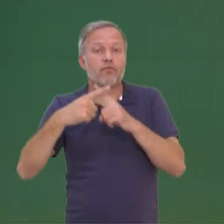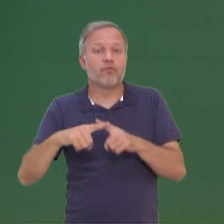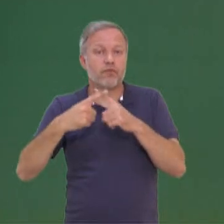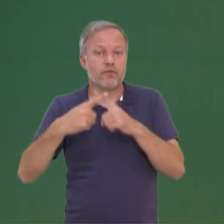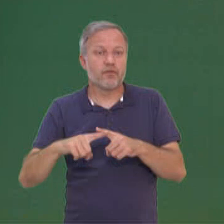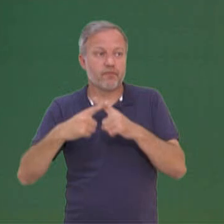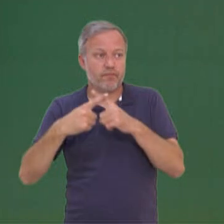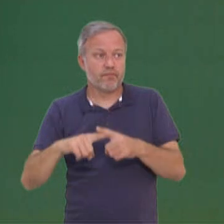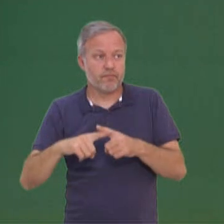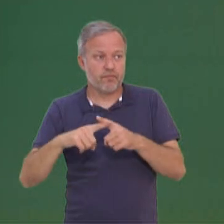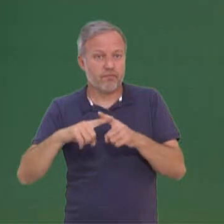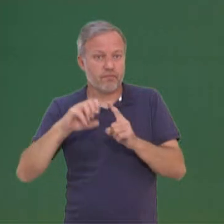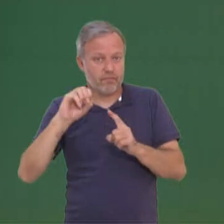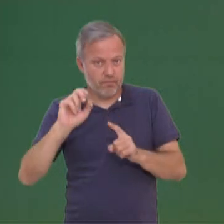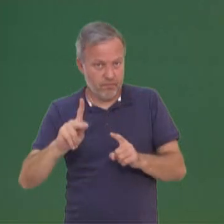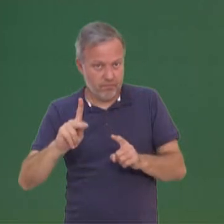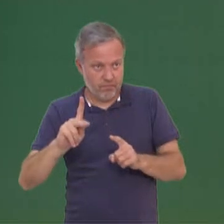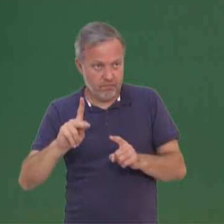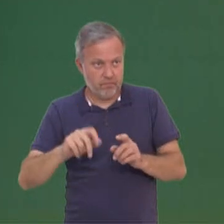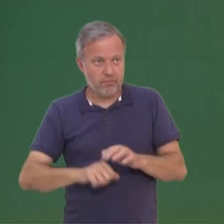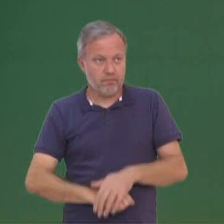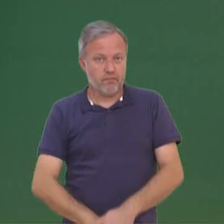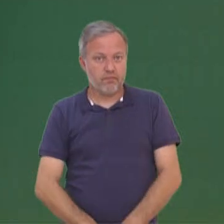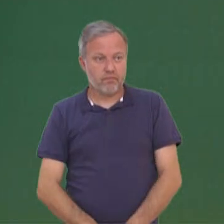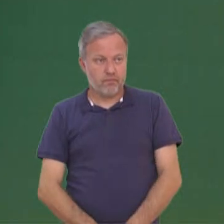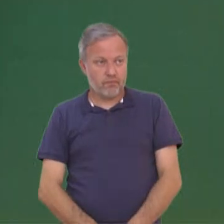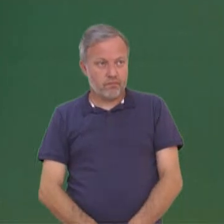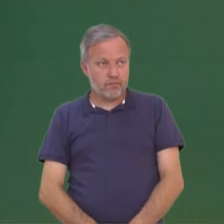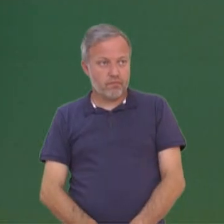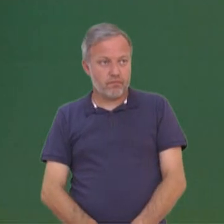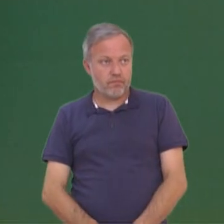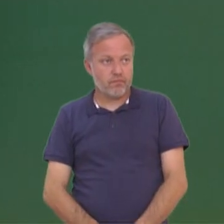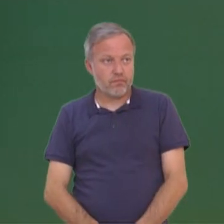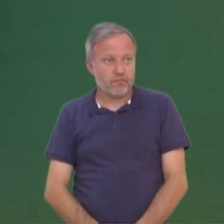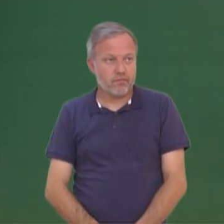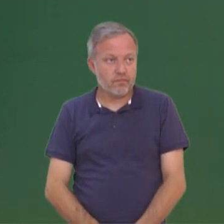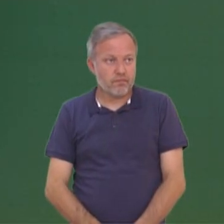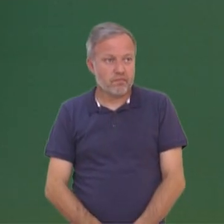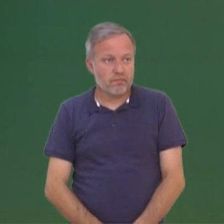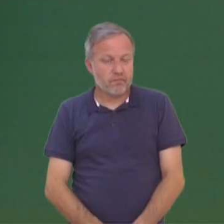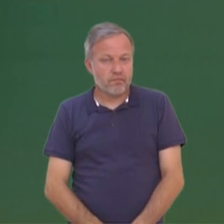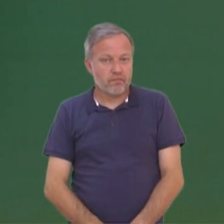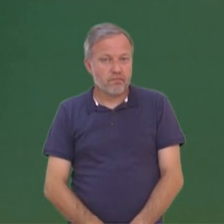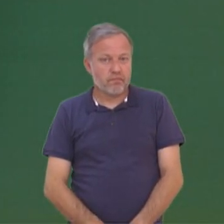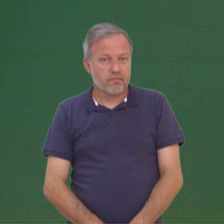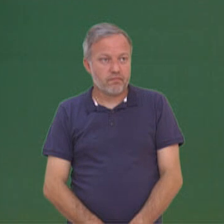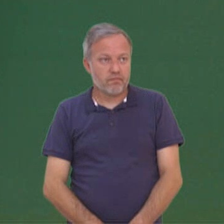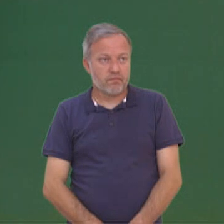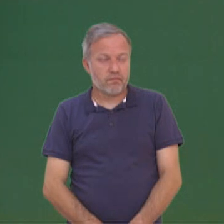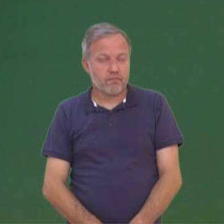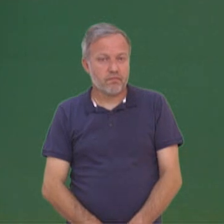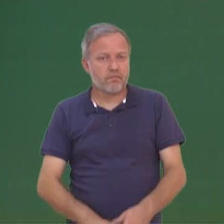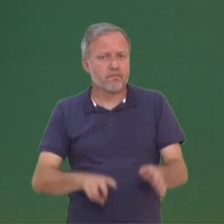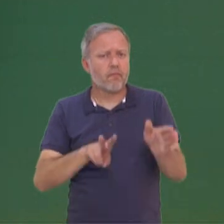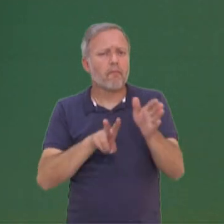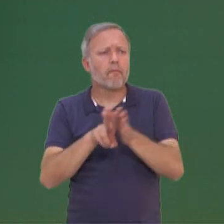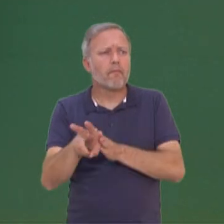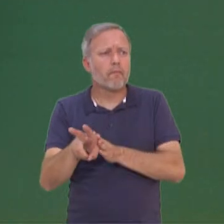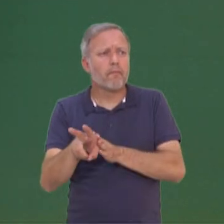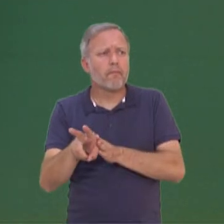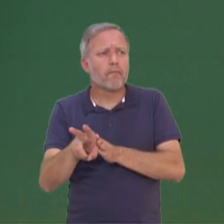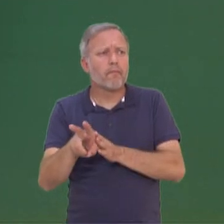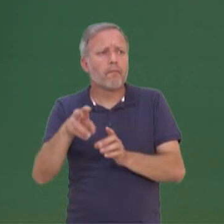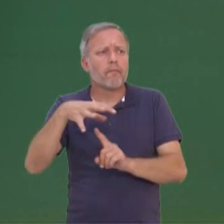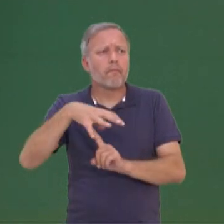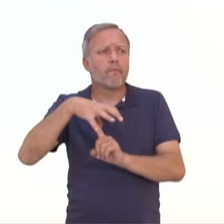errada. Ótimo. Seguimos no nosso conteúdo. Um quiz. Bem rapidamente. Os fungos